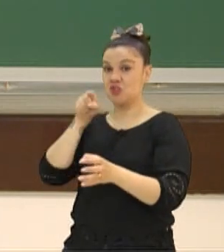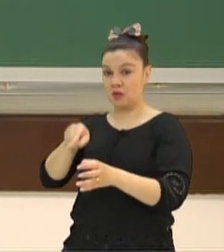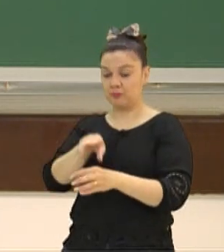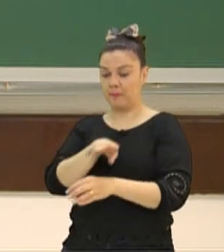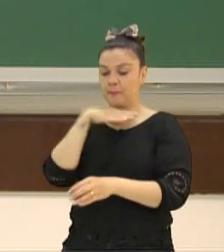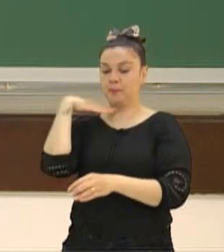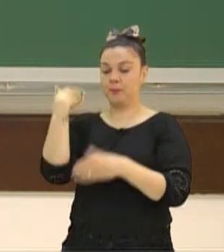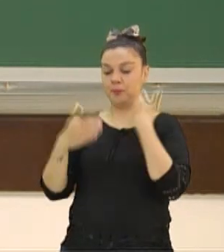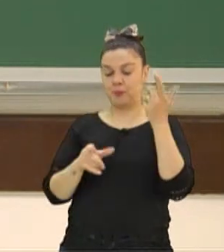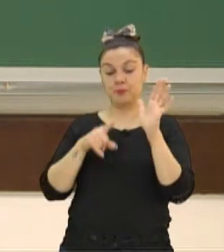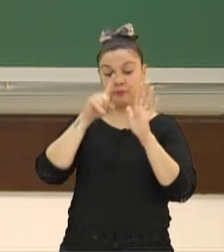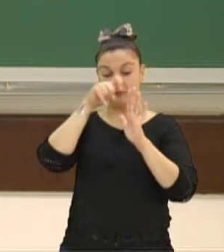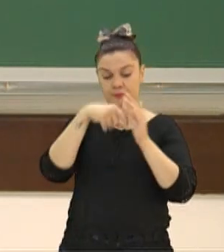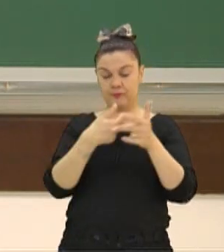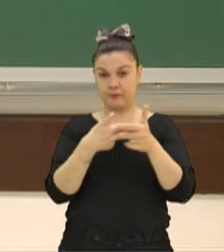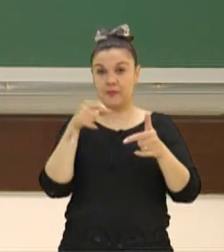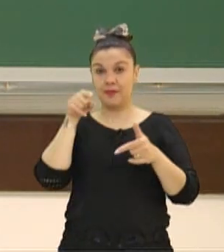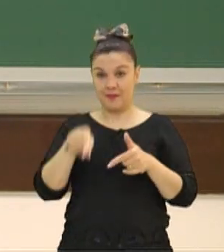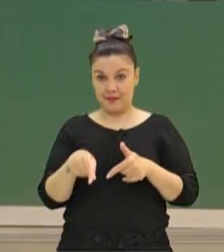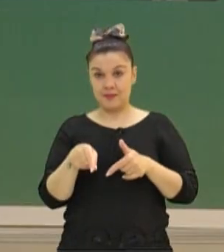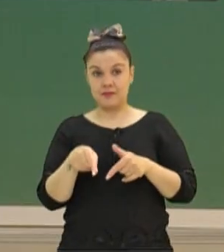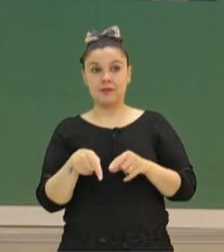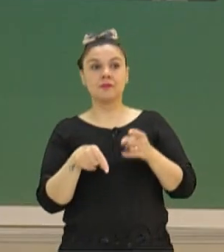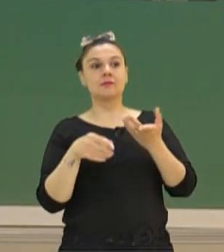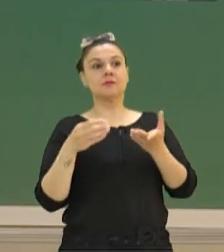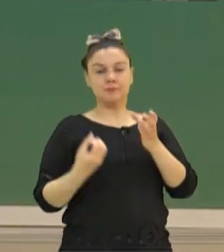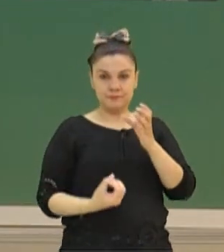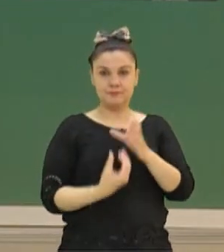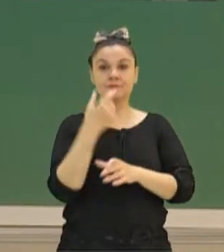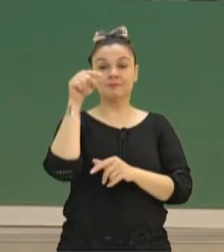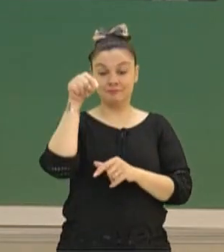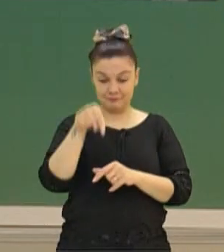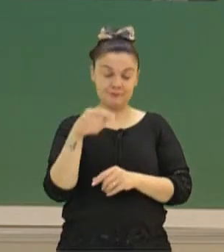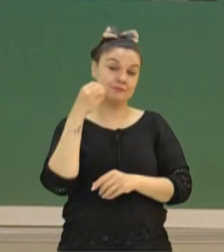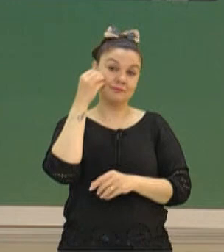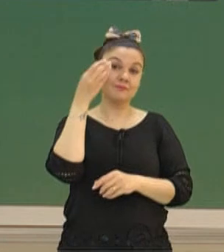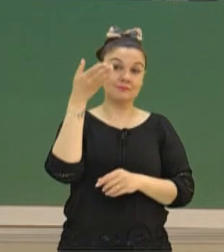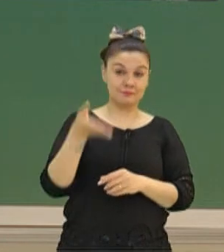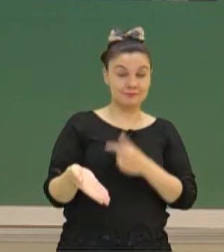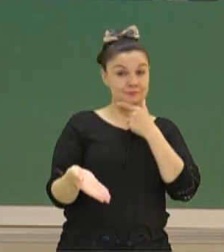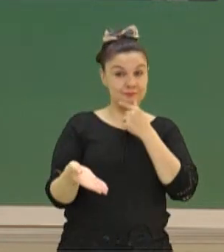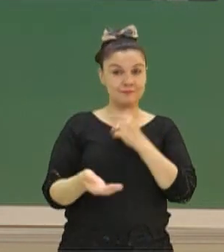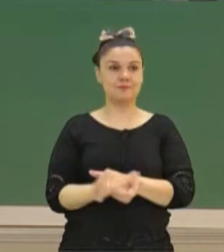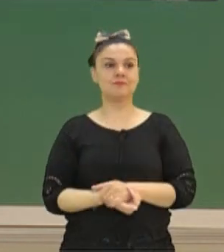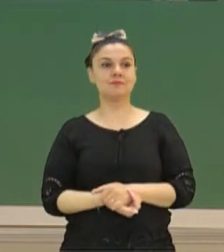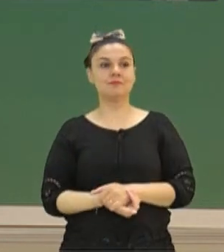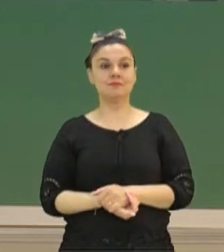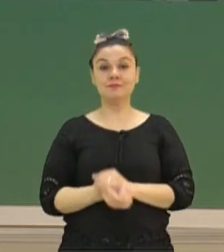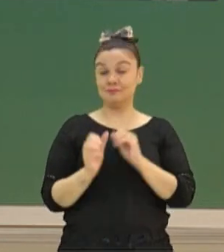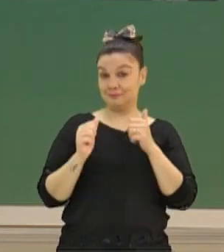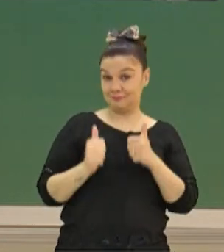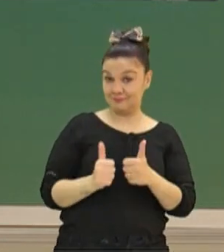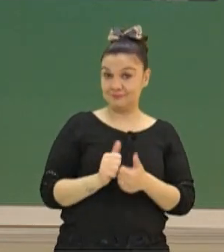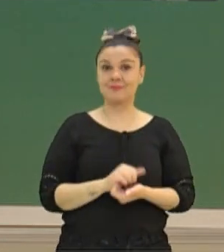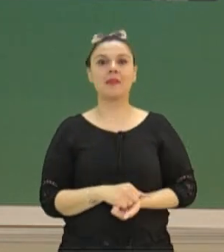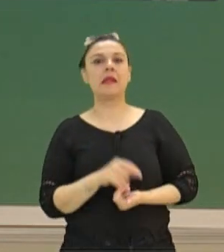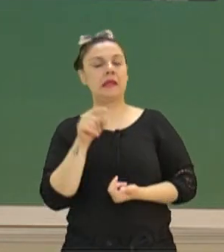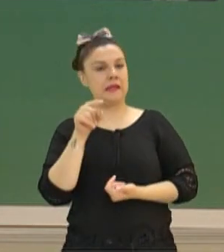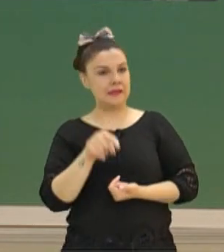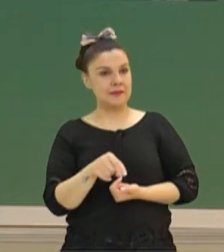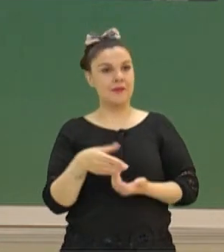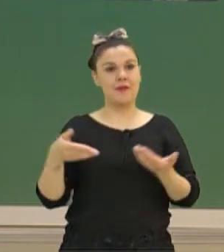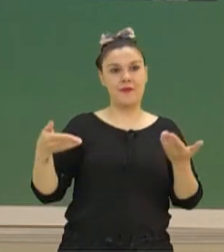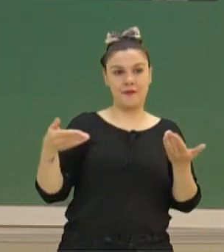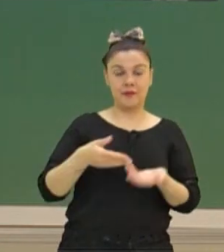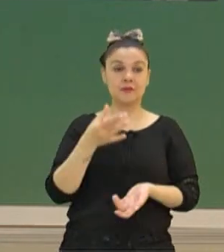os micro-organismos. E esse procedimento foi criado a partir do experimento deste cara, o Pasteur. Então, com isso,